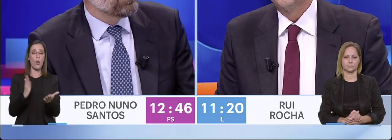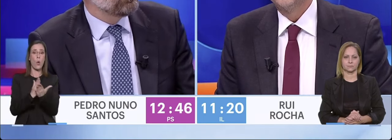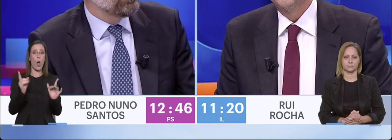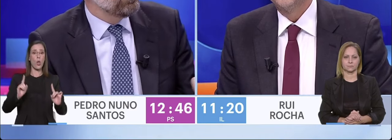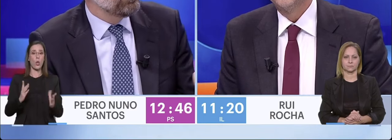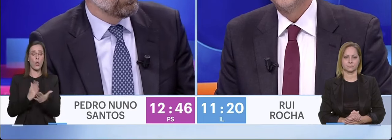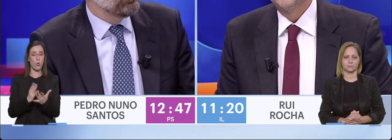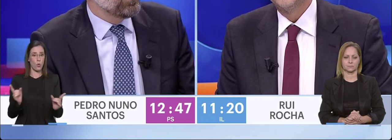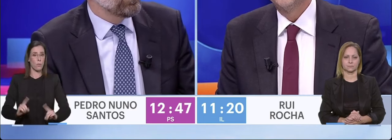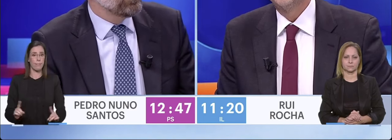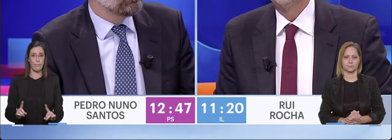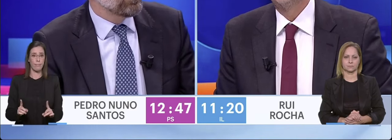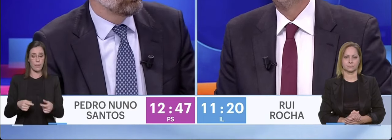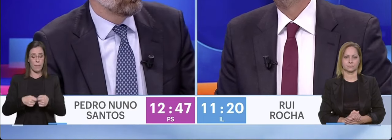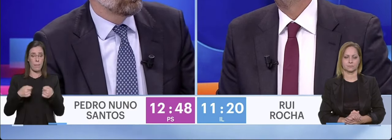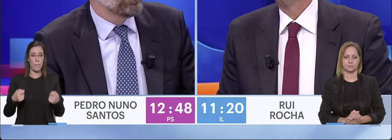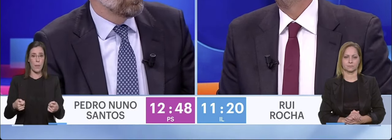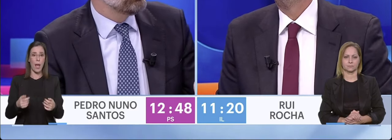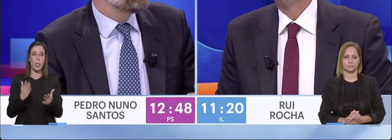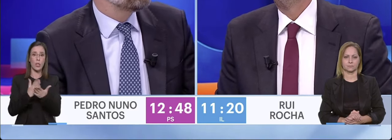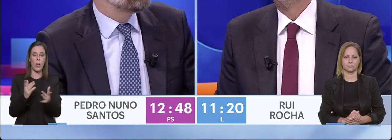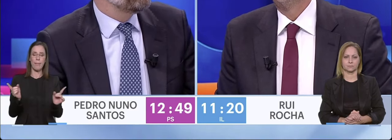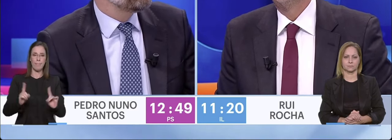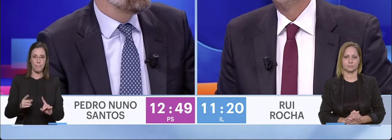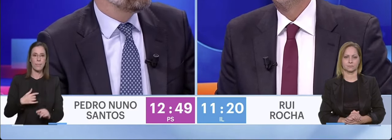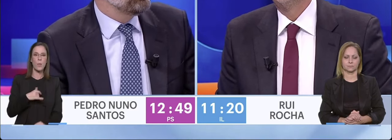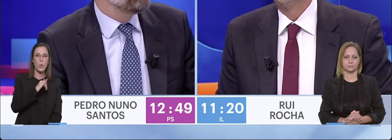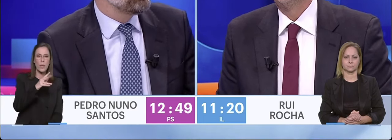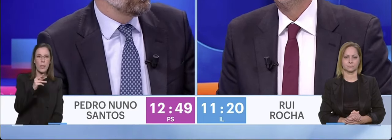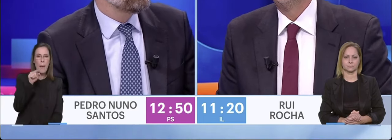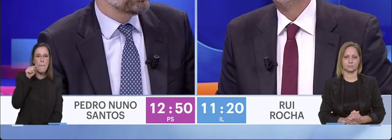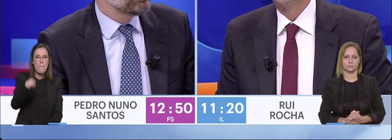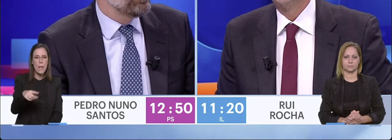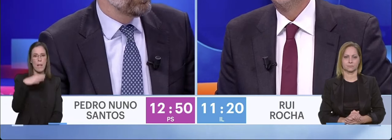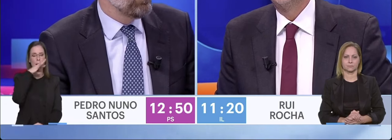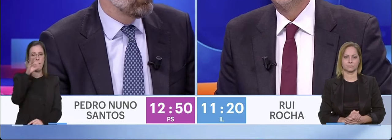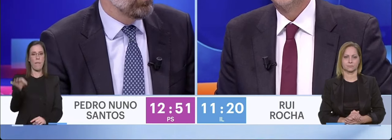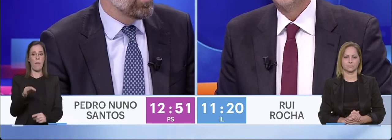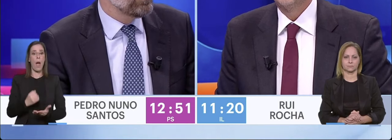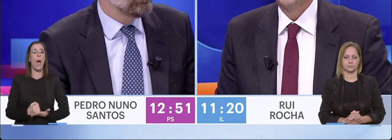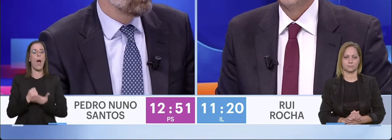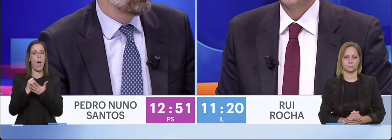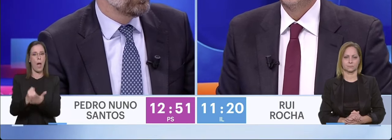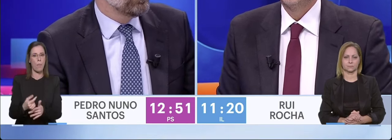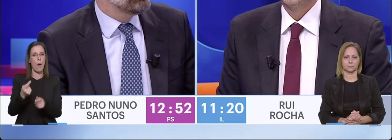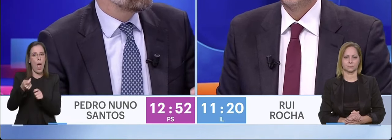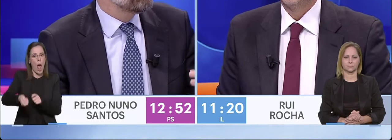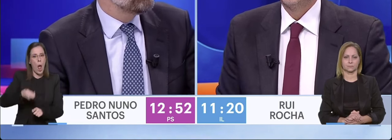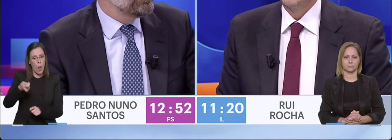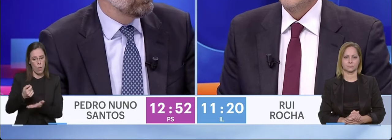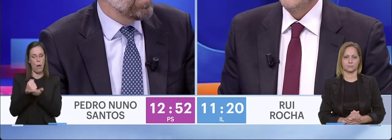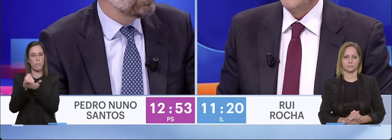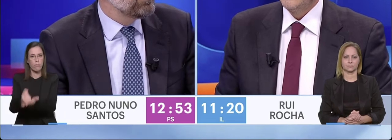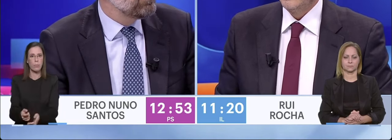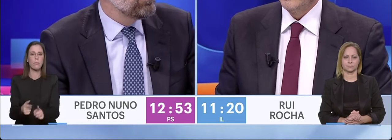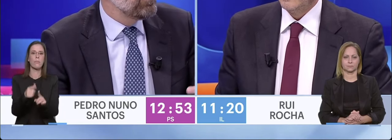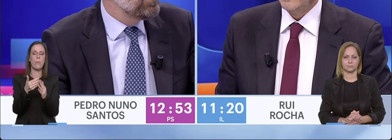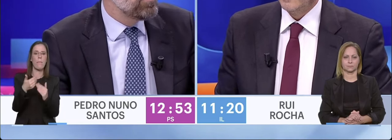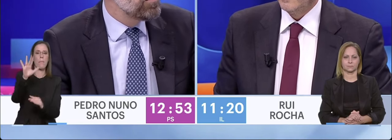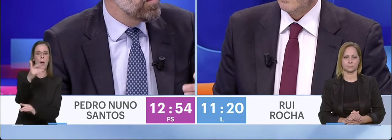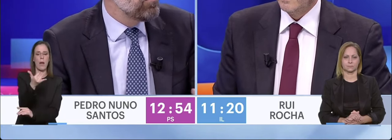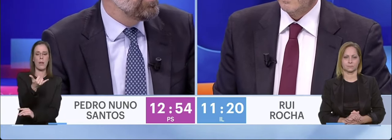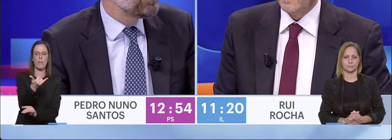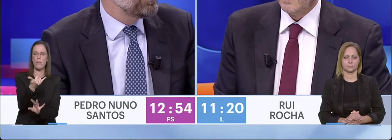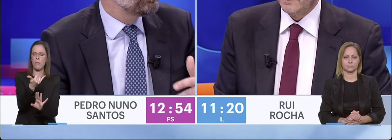assim não é só na na no alargamento do Parque público nós temos 230.000 famílias a receber apoio ao arrendamento nós temos 20 mais de